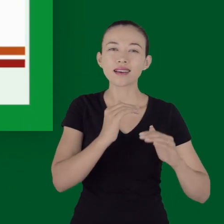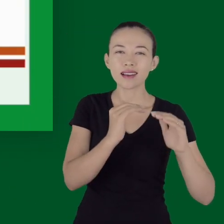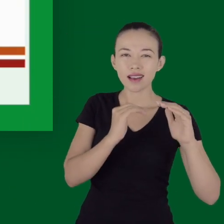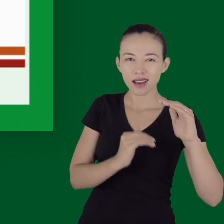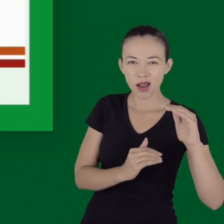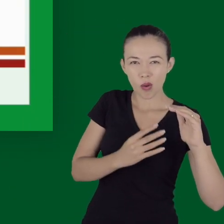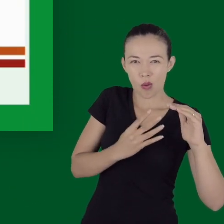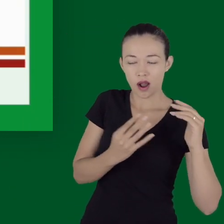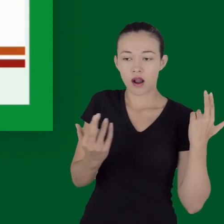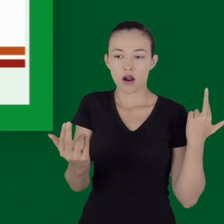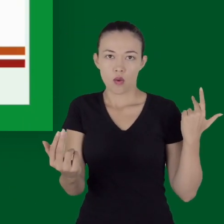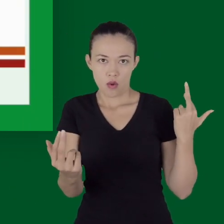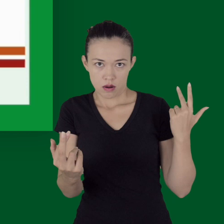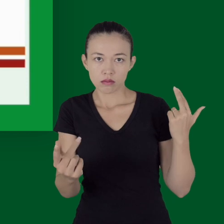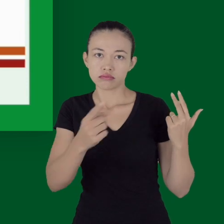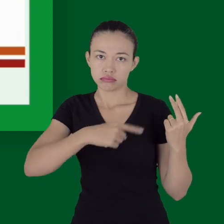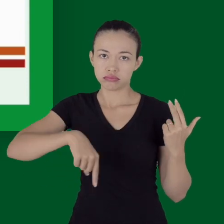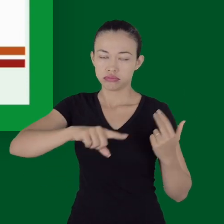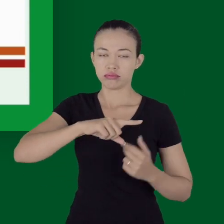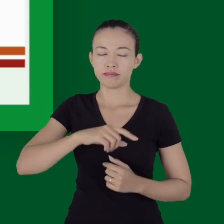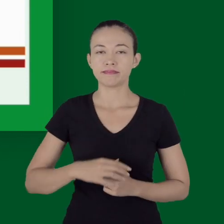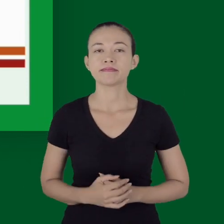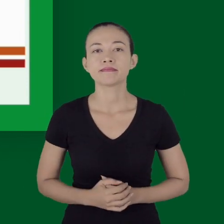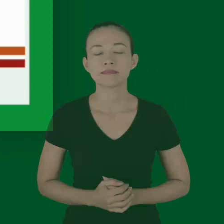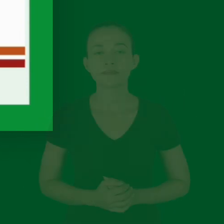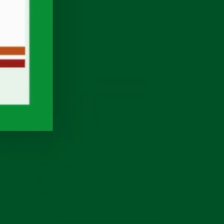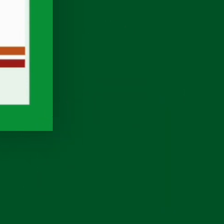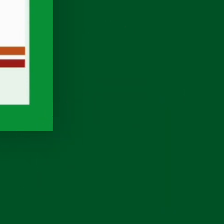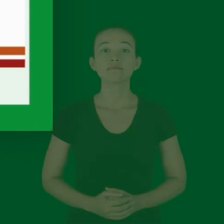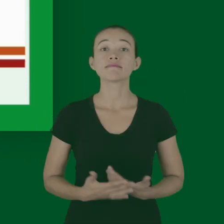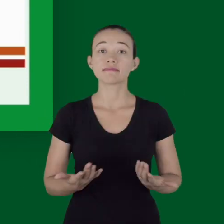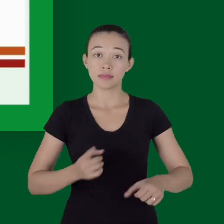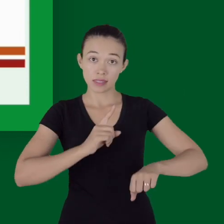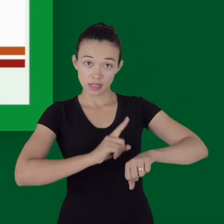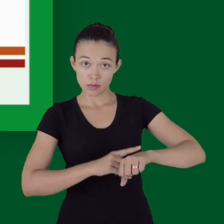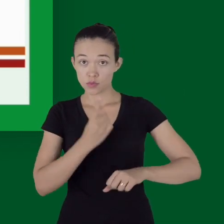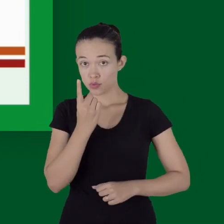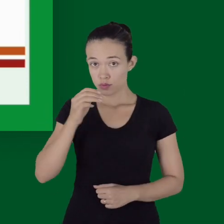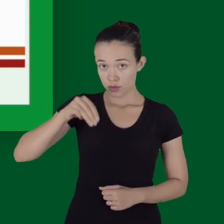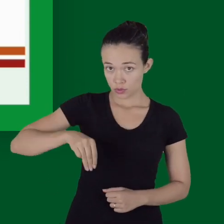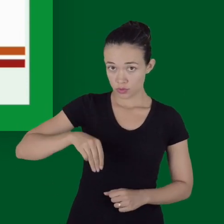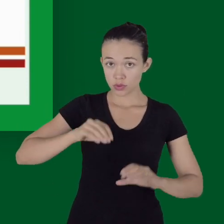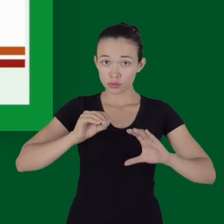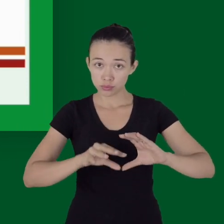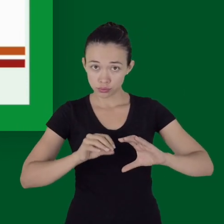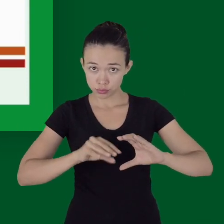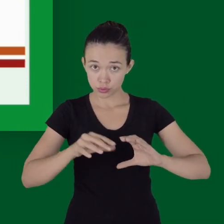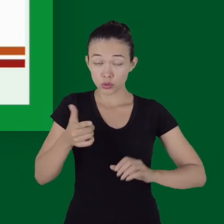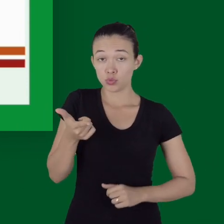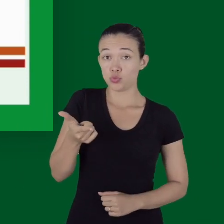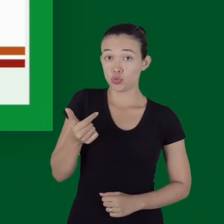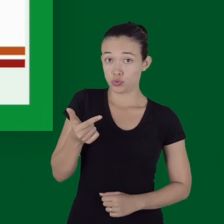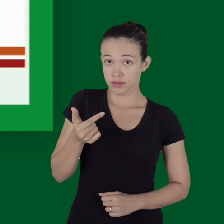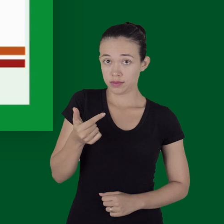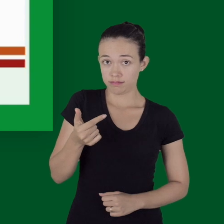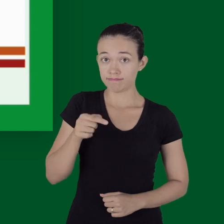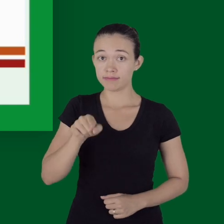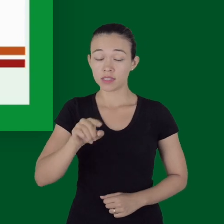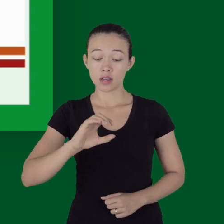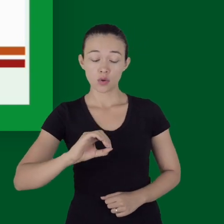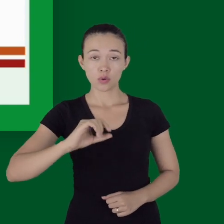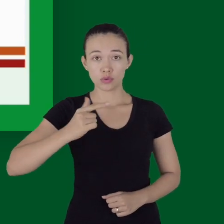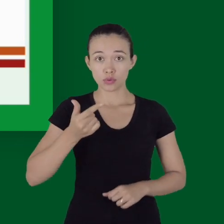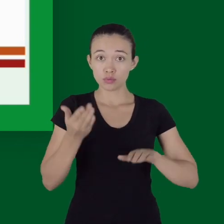ventilações artificiais, 12 litros, ventilações 12 respirações por minuto, né? Com um fluxo alto